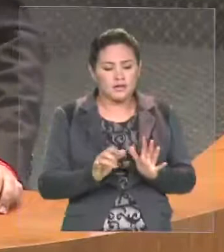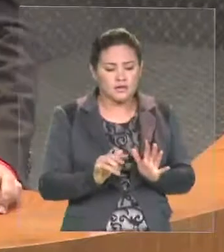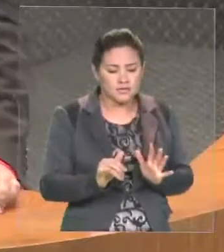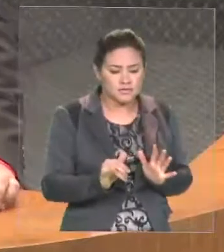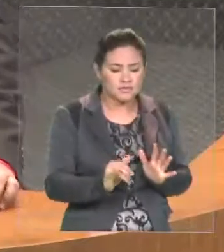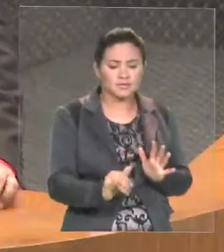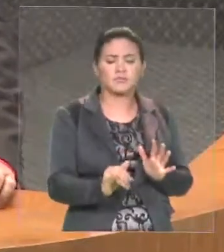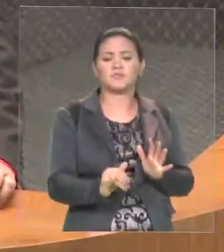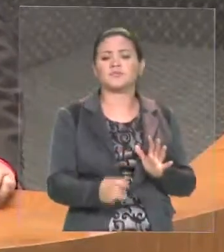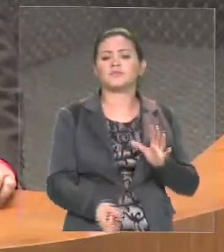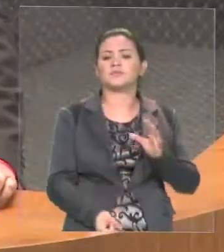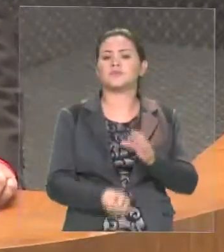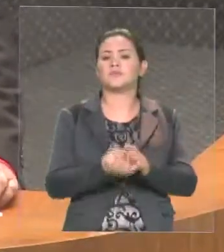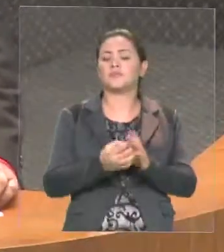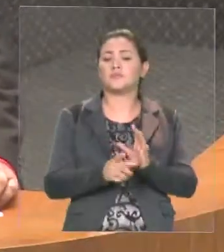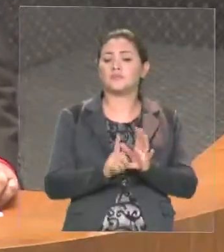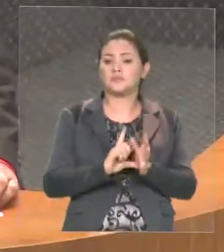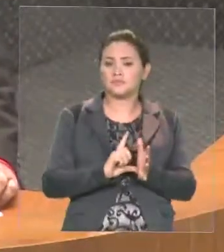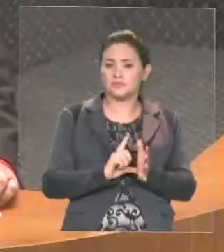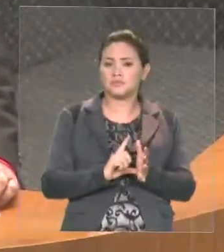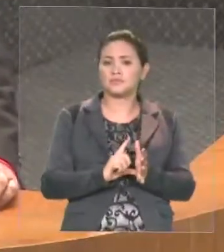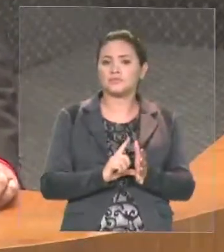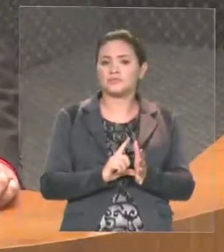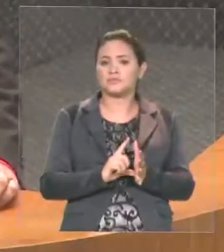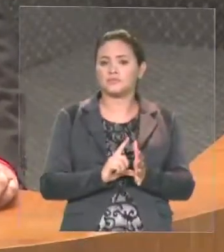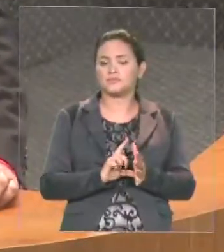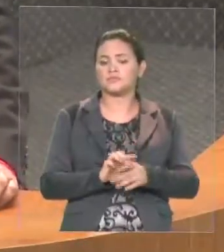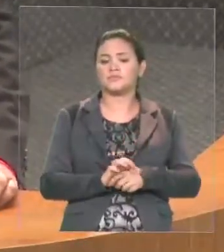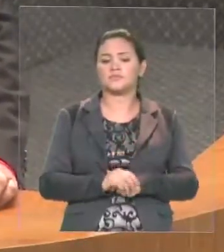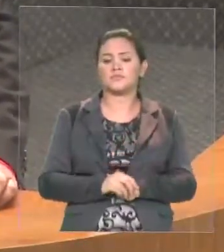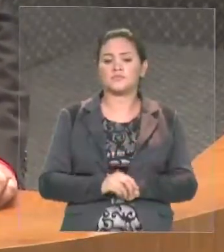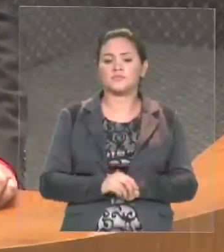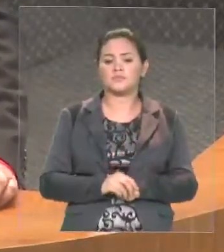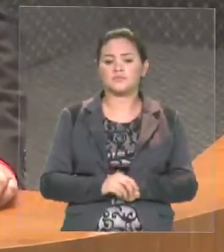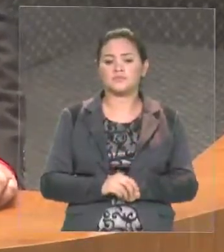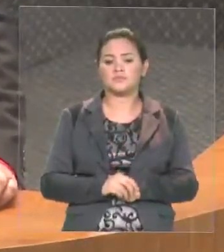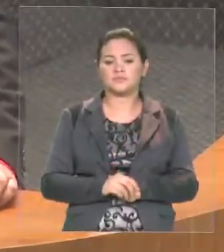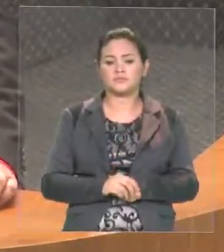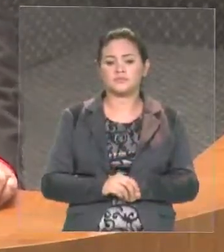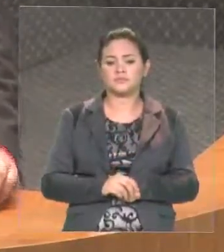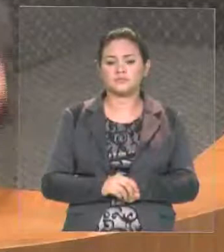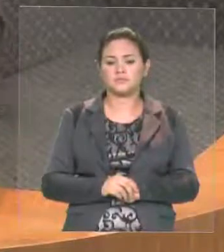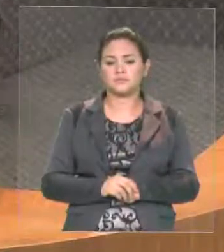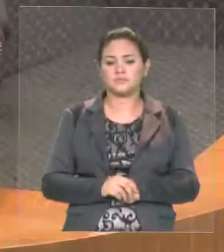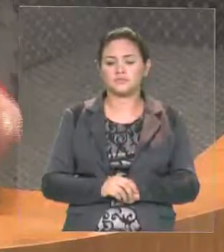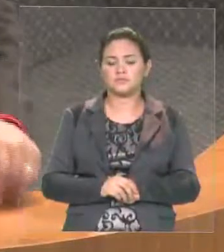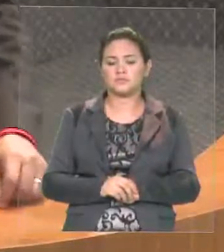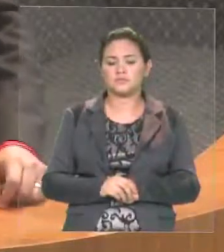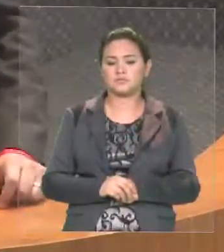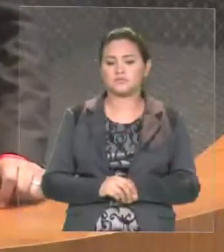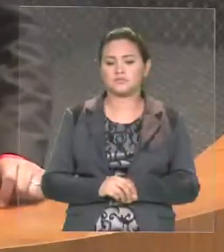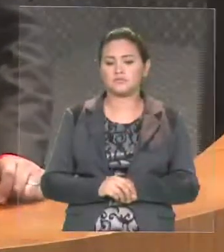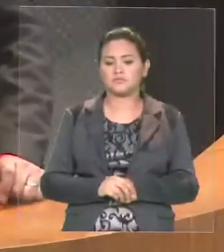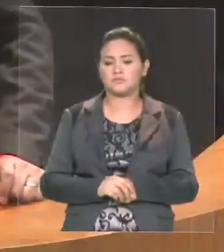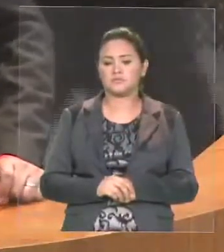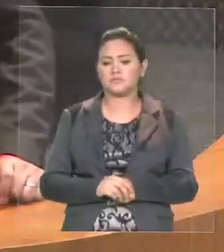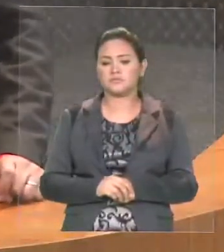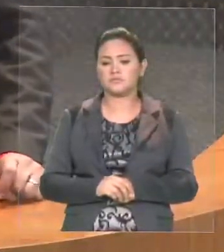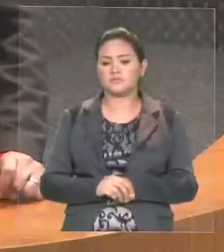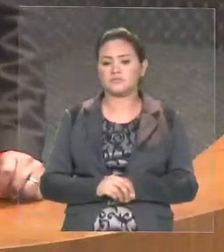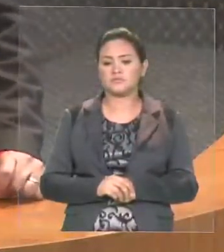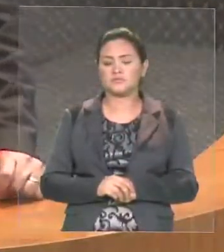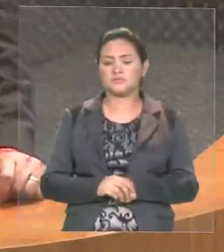são criados antes. Os critérios são criados antes e não depois, como se fazia. E nesses dias eu